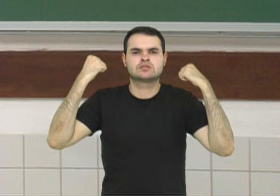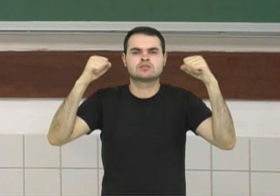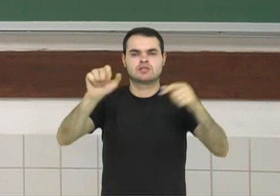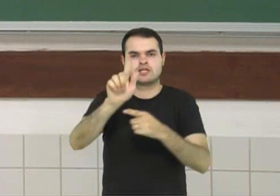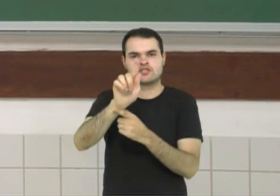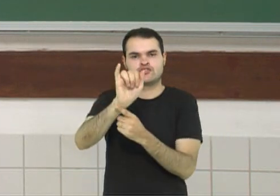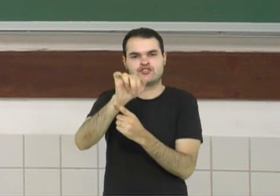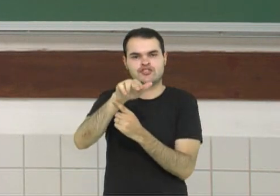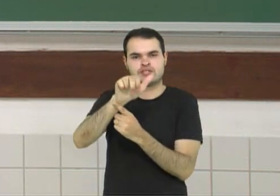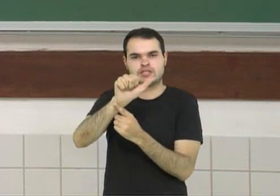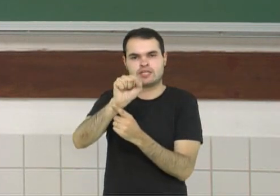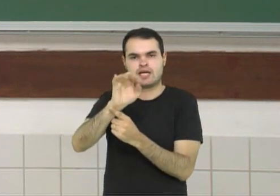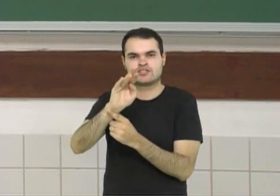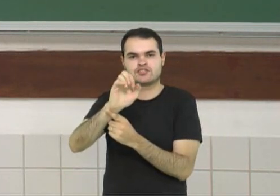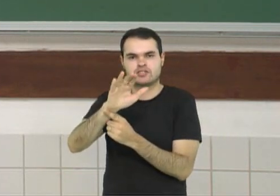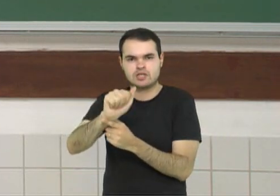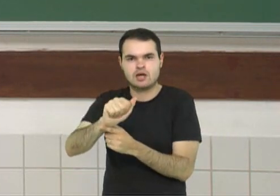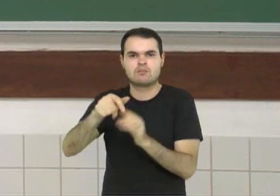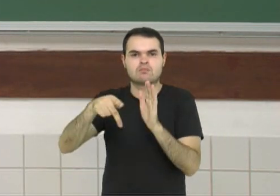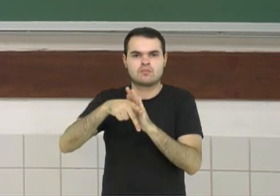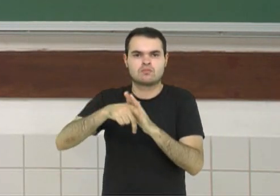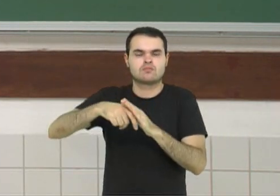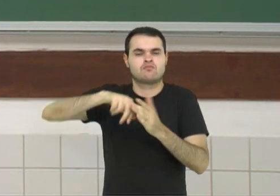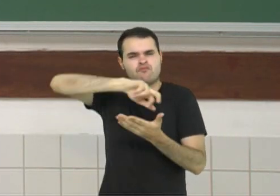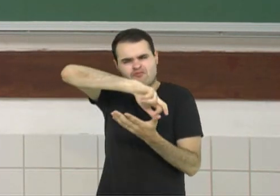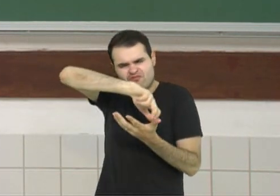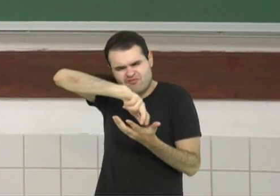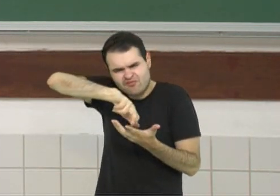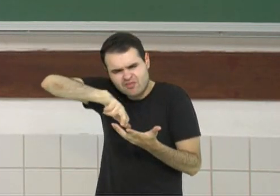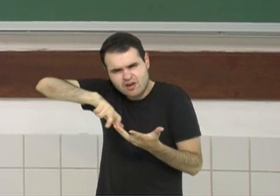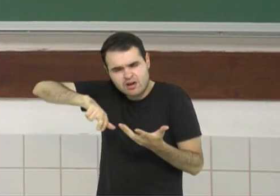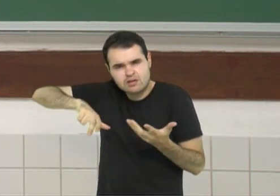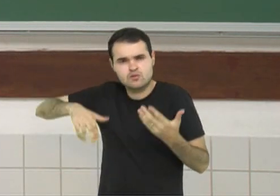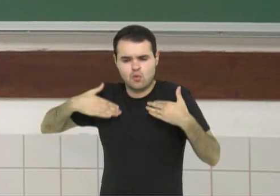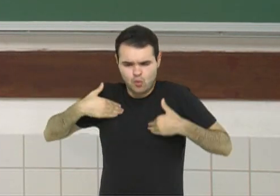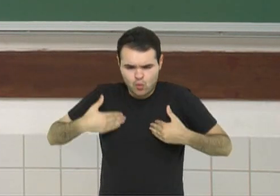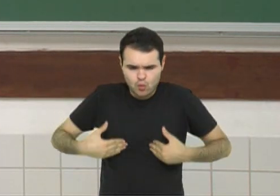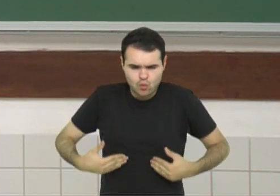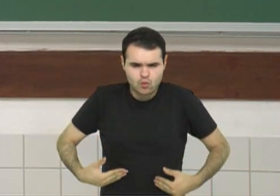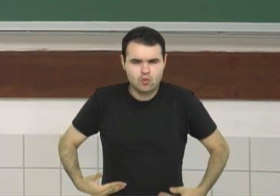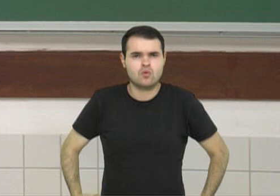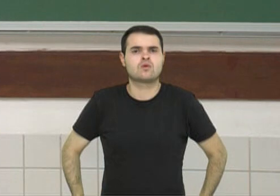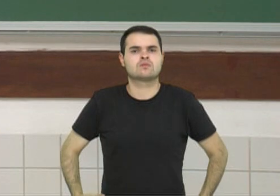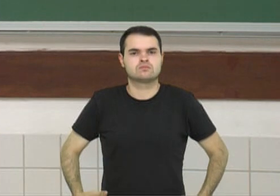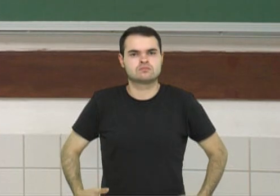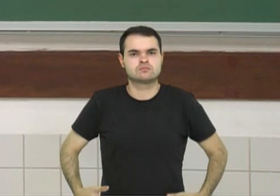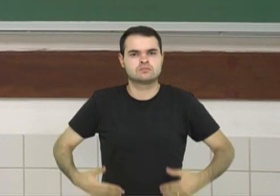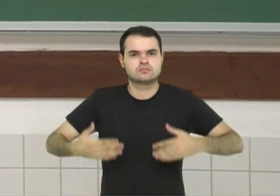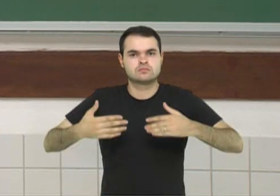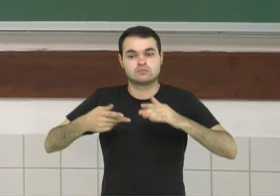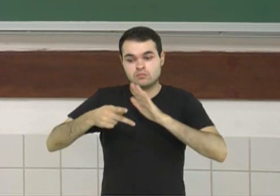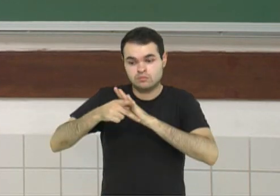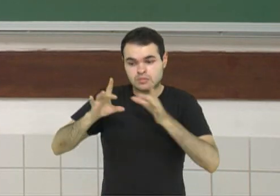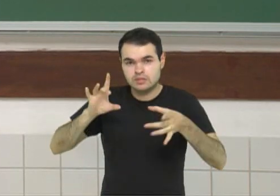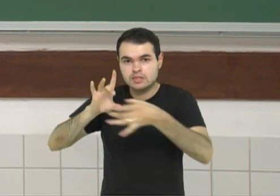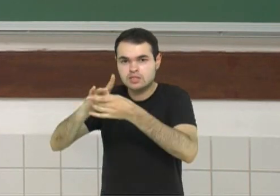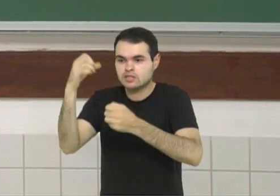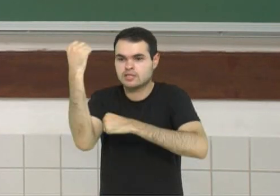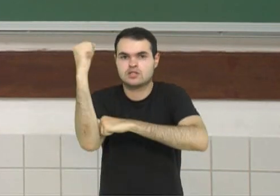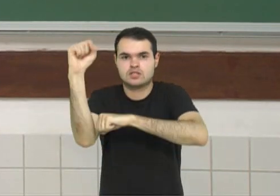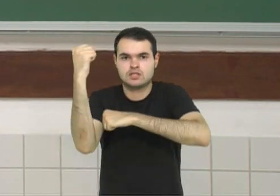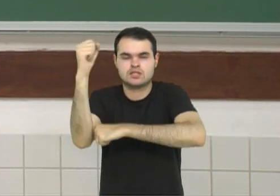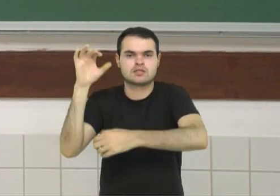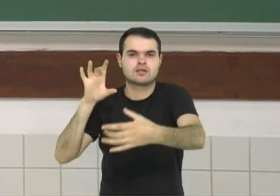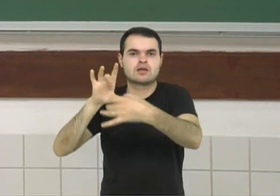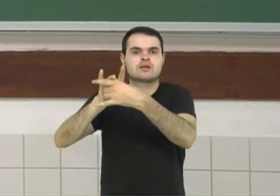ginástica circense, né? Essas mesmas capacidades físicas da Mulher Maravilha, nós encontramos nas ginastas,